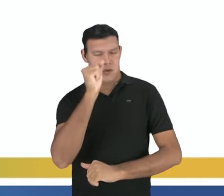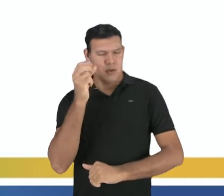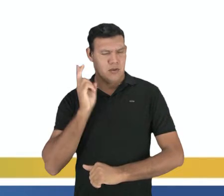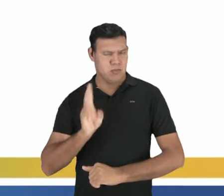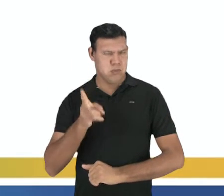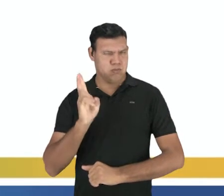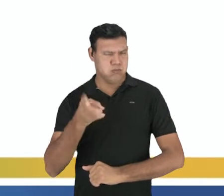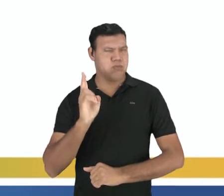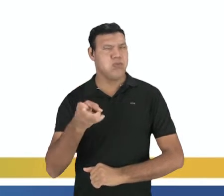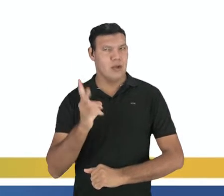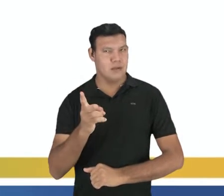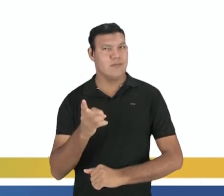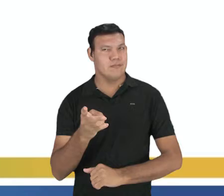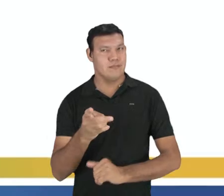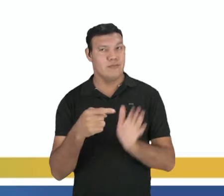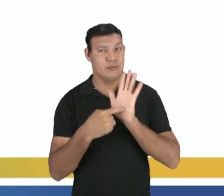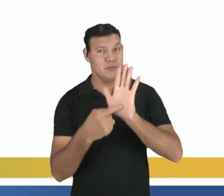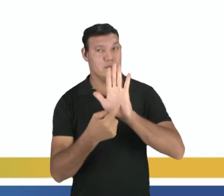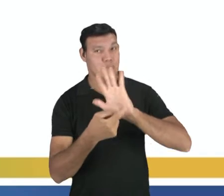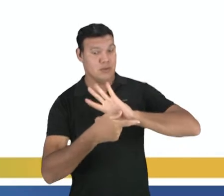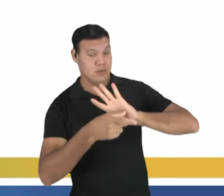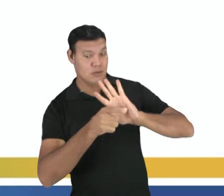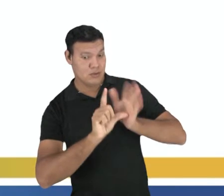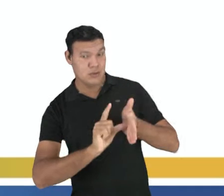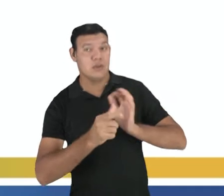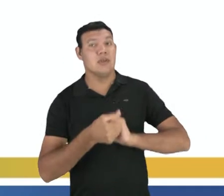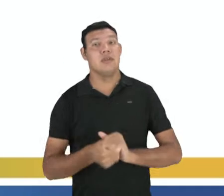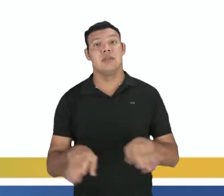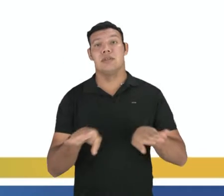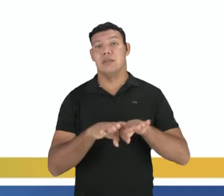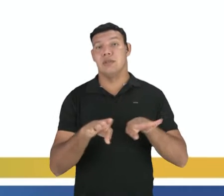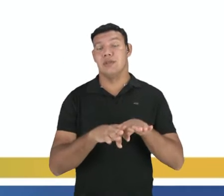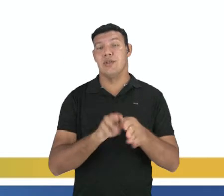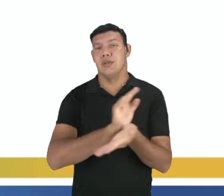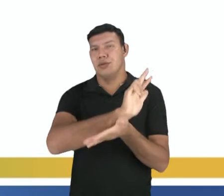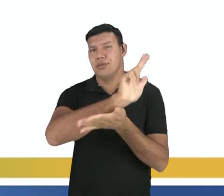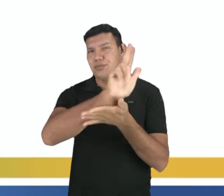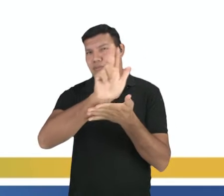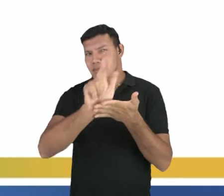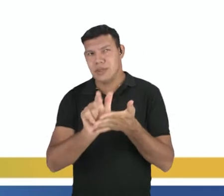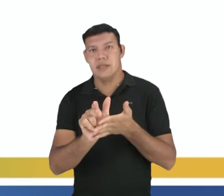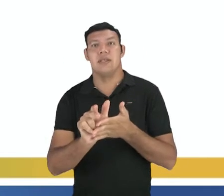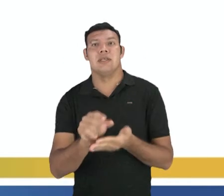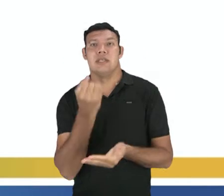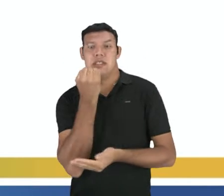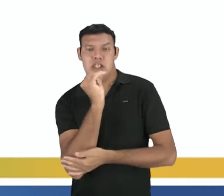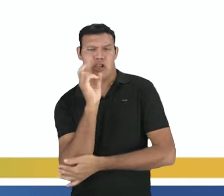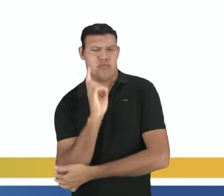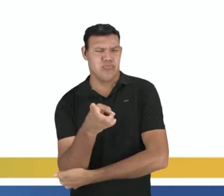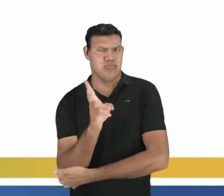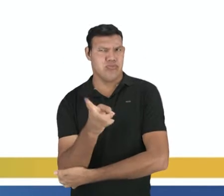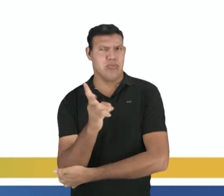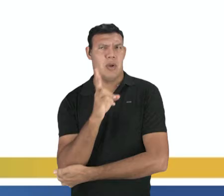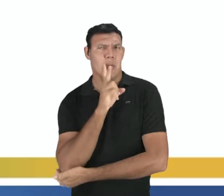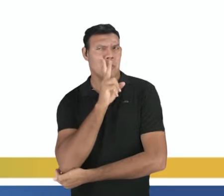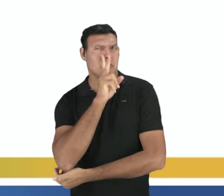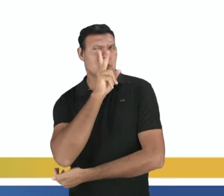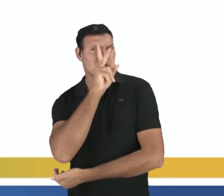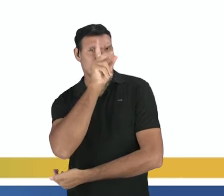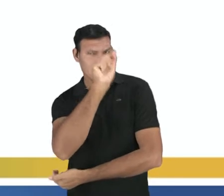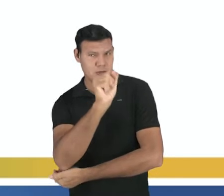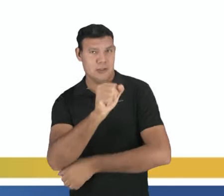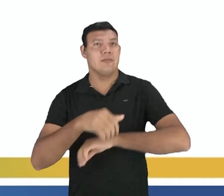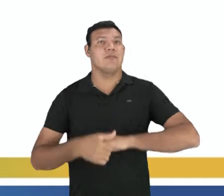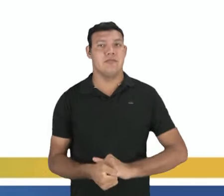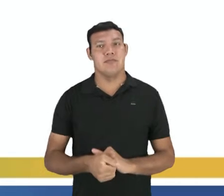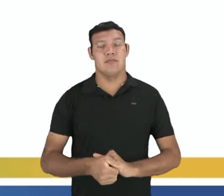caso que nós trabalhamos anteriormente e quando a força é variável quando a força por constante né aqui ó um gráfico